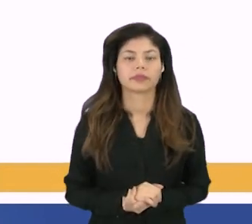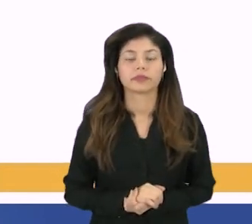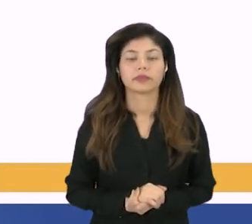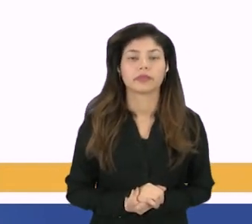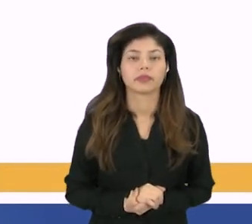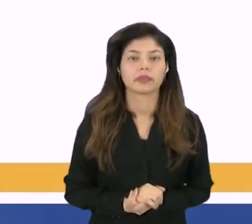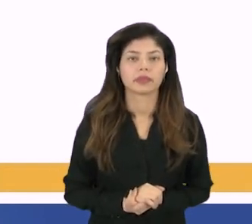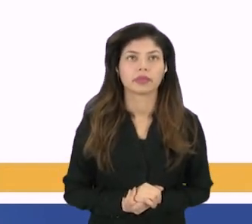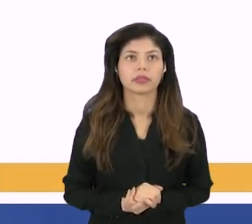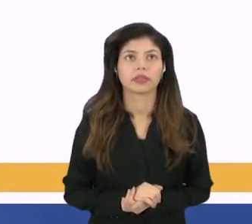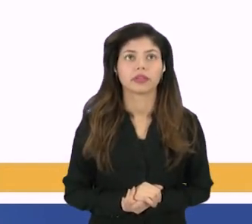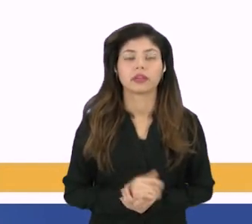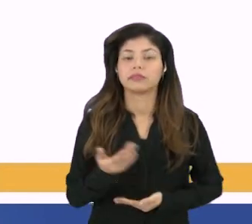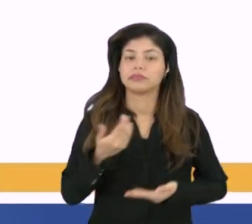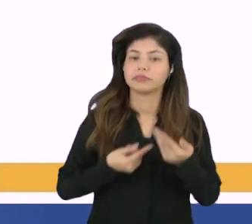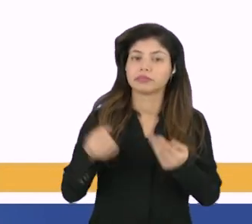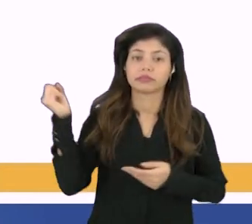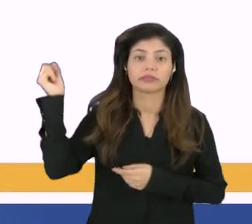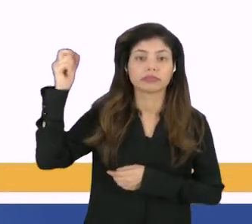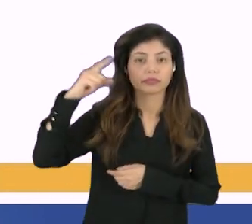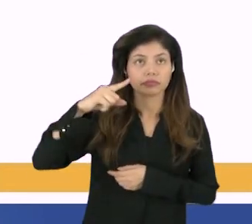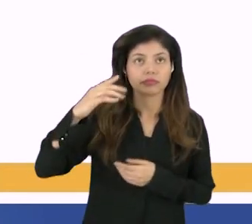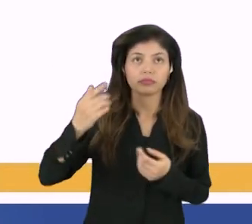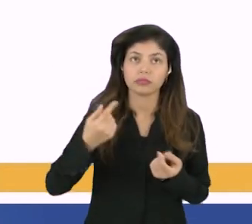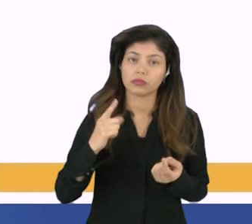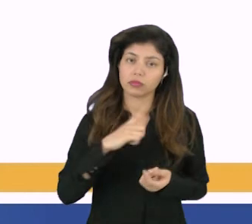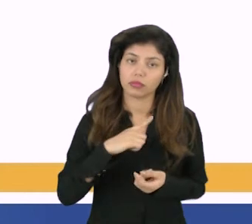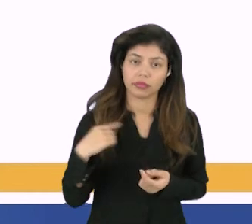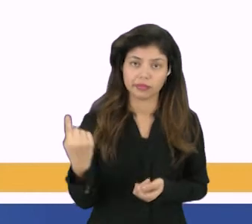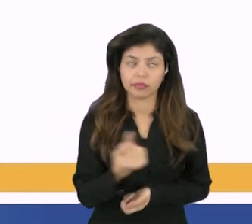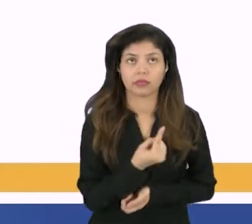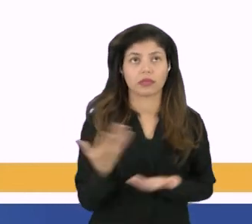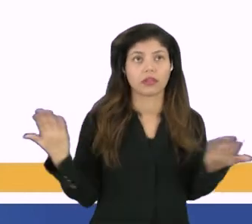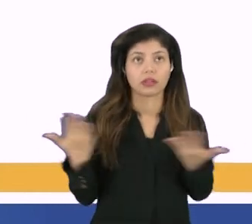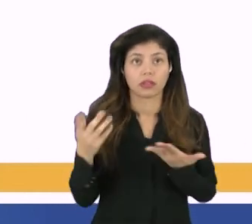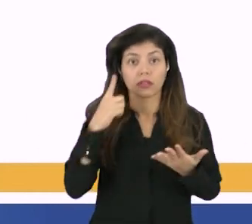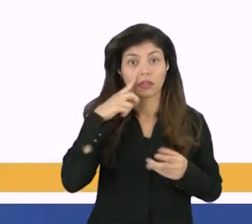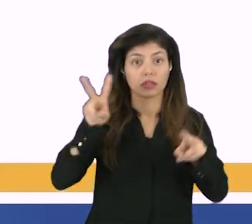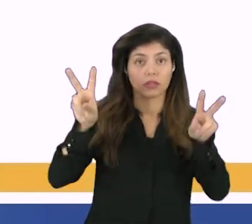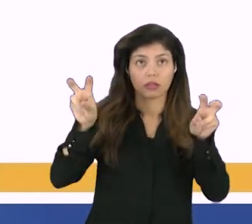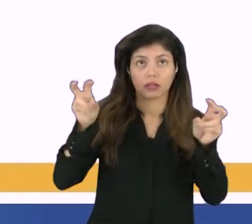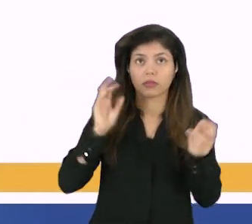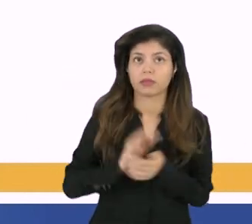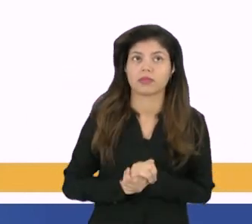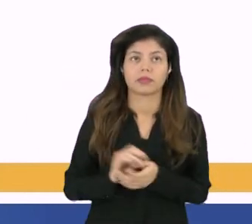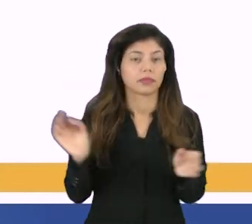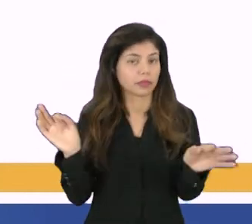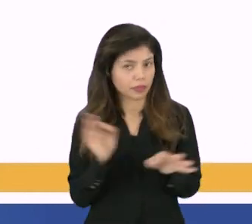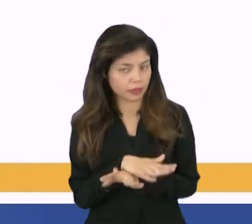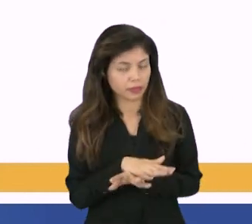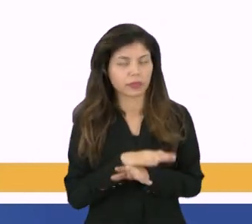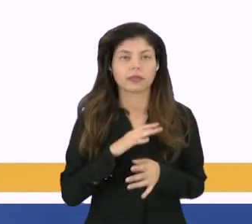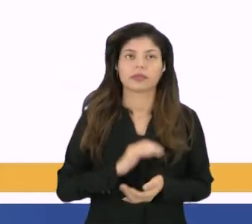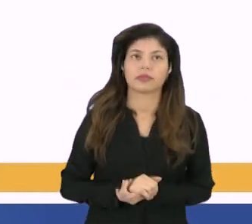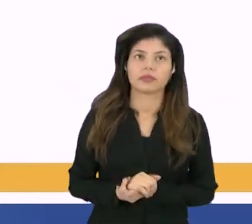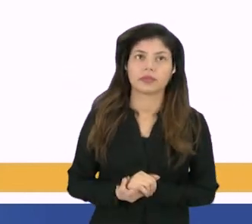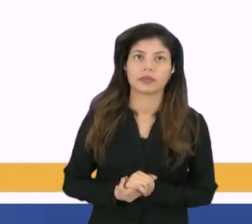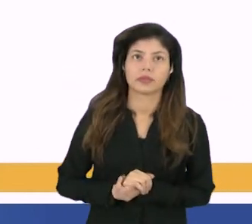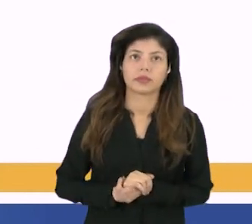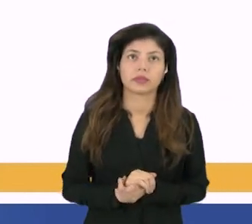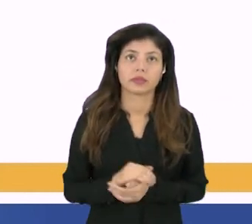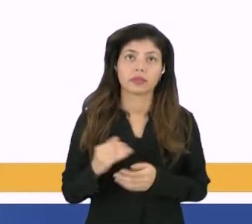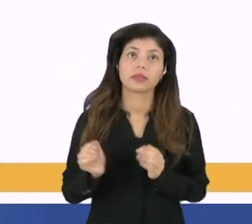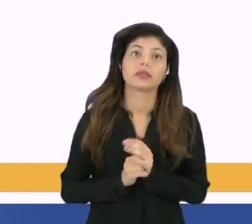De interação com a luz que nós temos. Agora vamos ver o tema da aula para fechar, né? Tá, pessoal? Vamos ver, para chegar